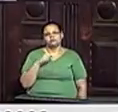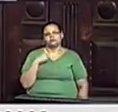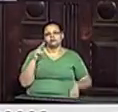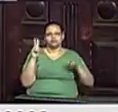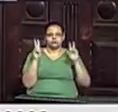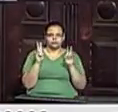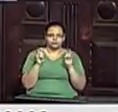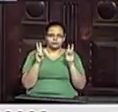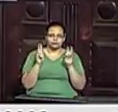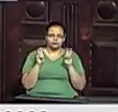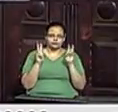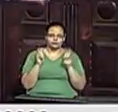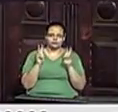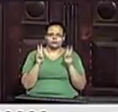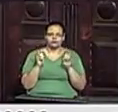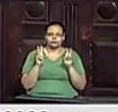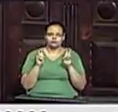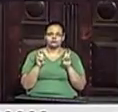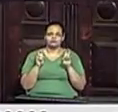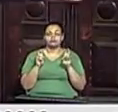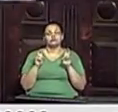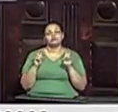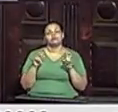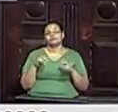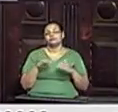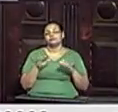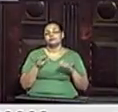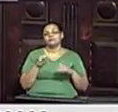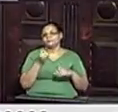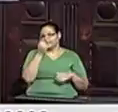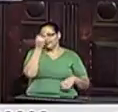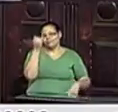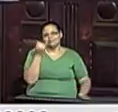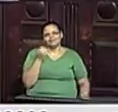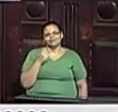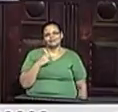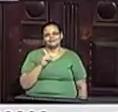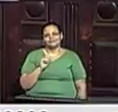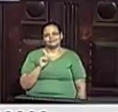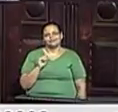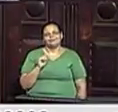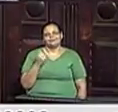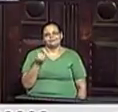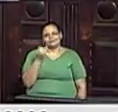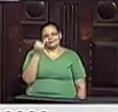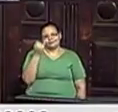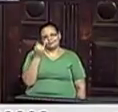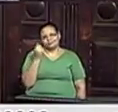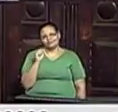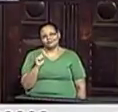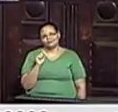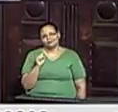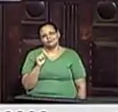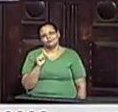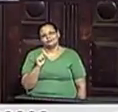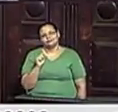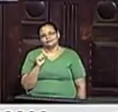tema que, de repente, virou muito relevante: a